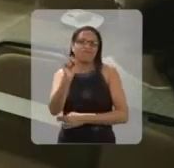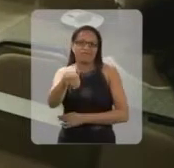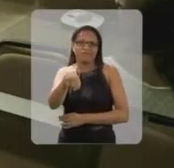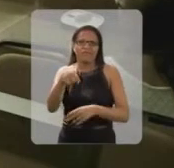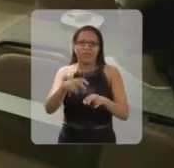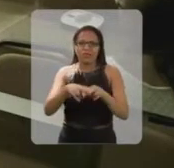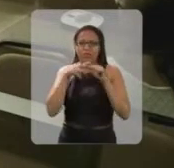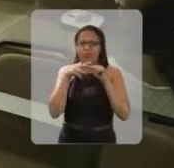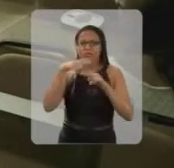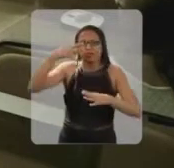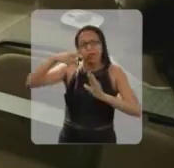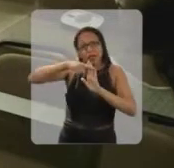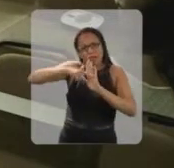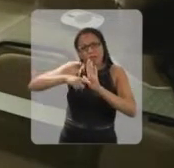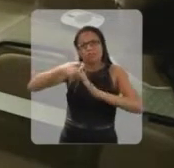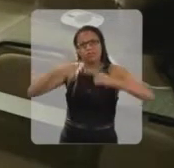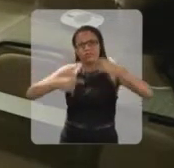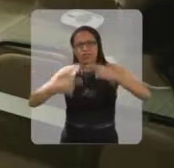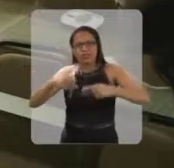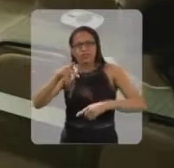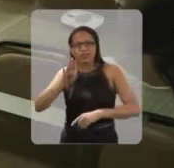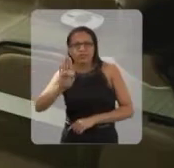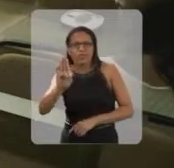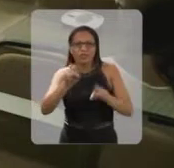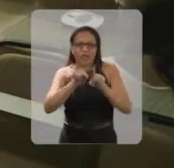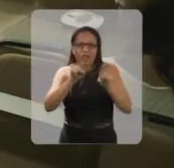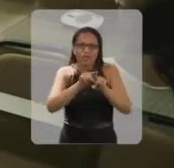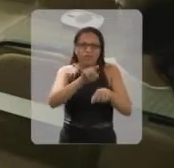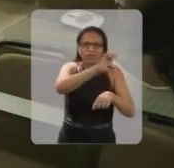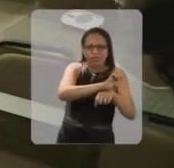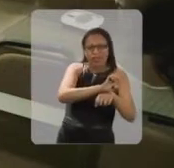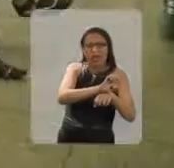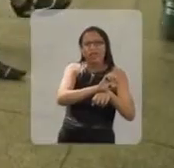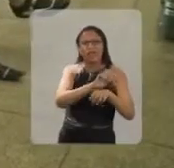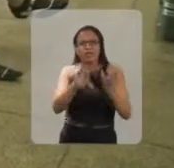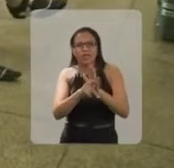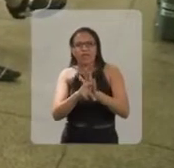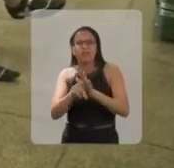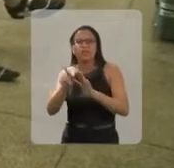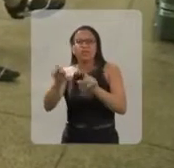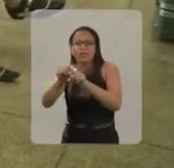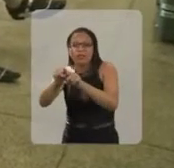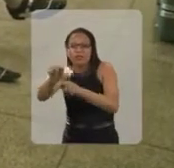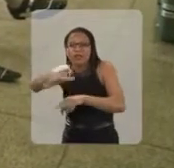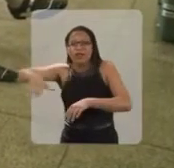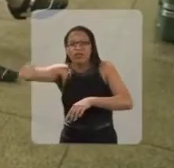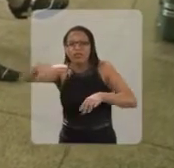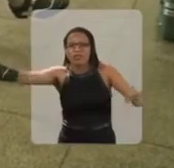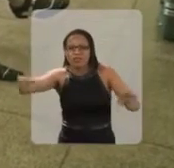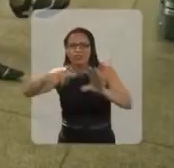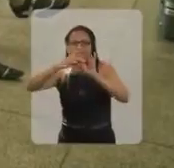seja efetivada, é fundamental que o poder público e a sociedade somem esforços desde o momento de sua elaboração até